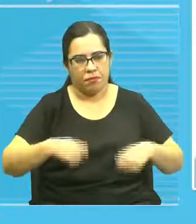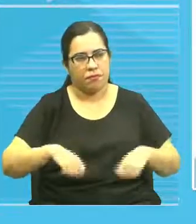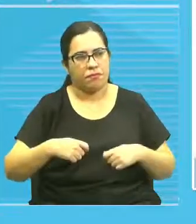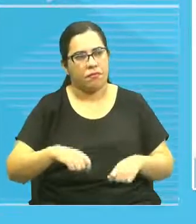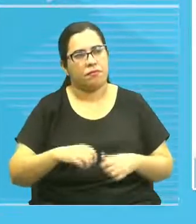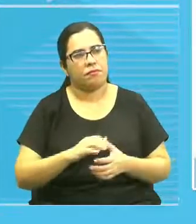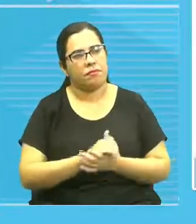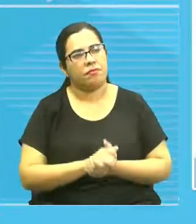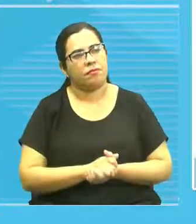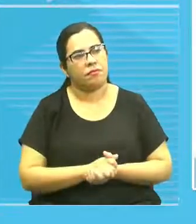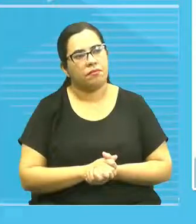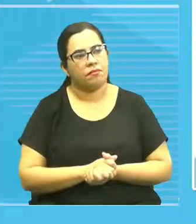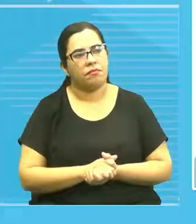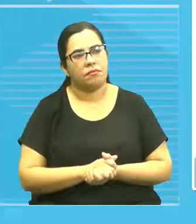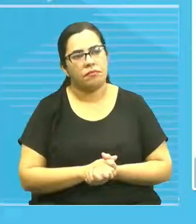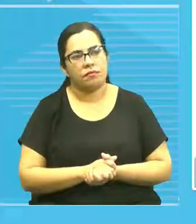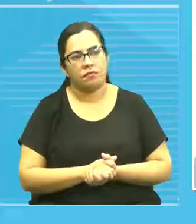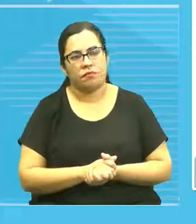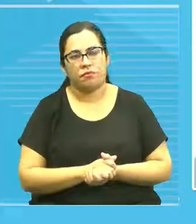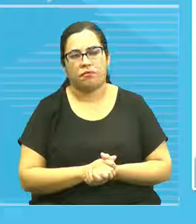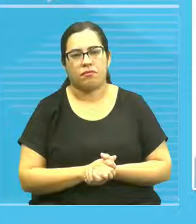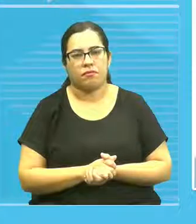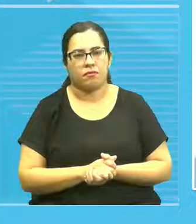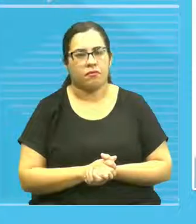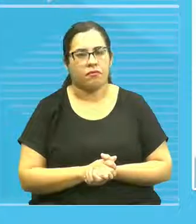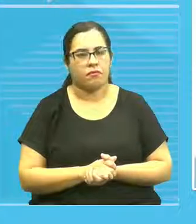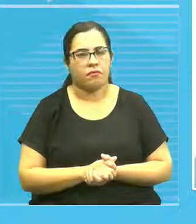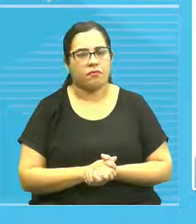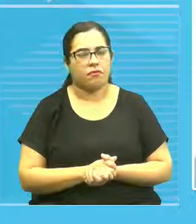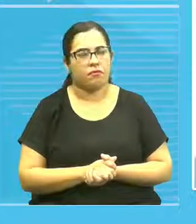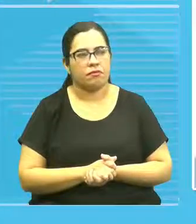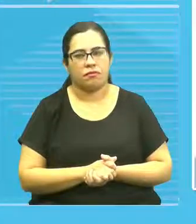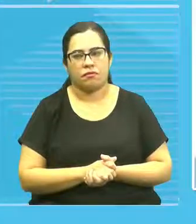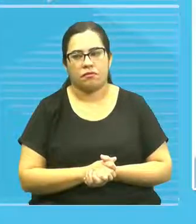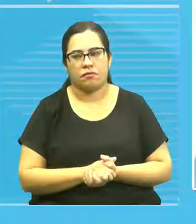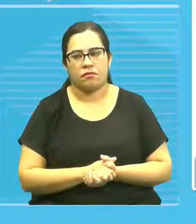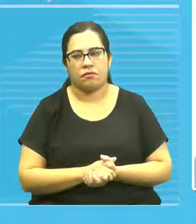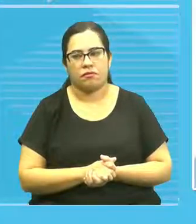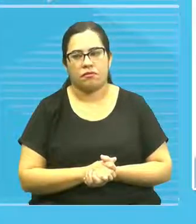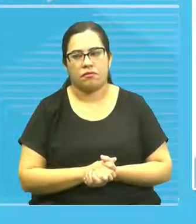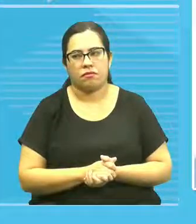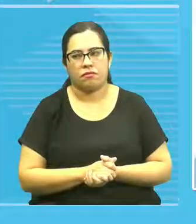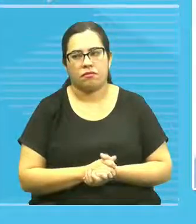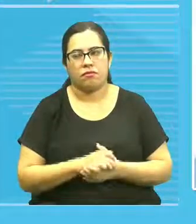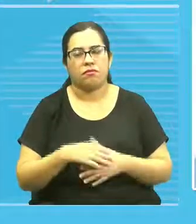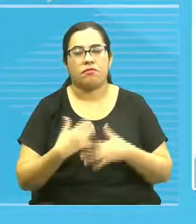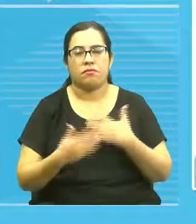soluto primeiro será separado. E em seguida,